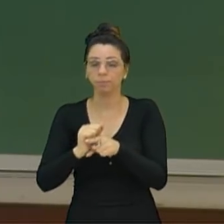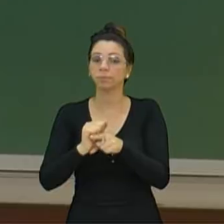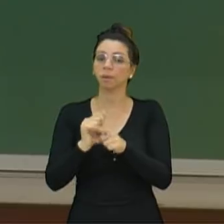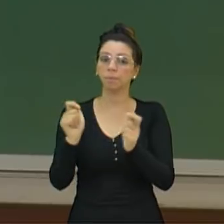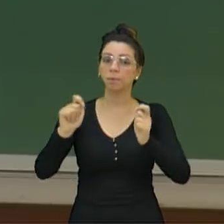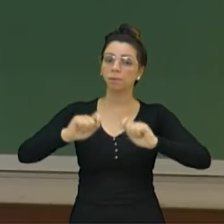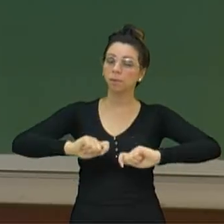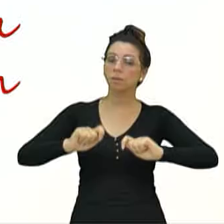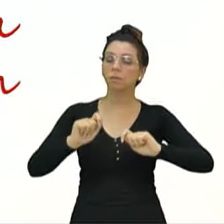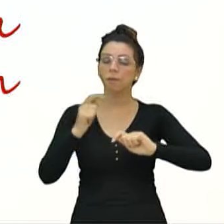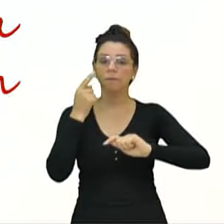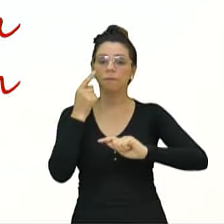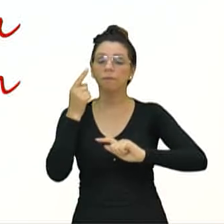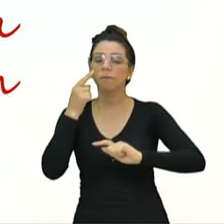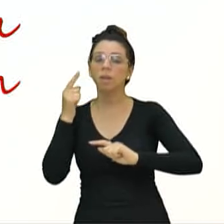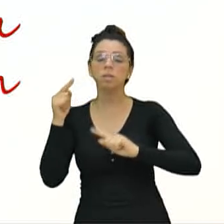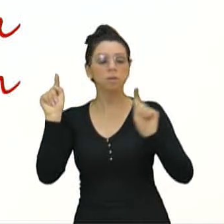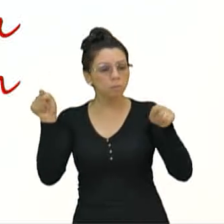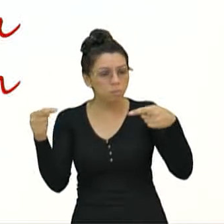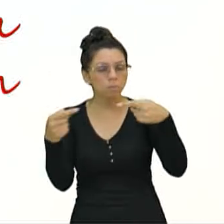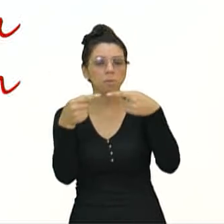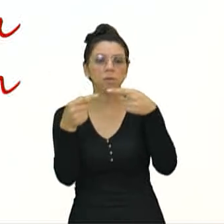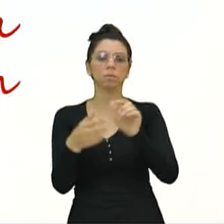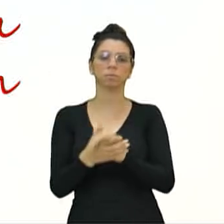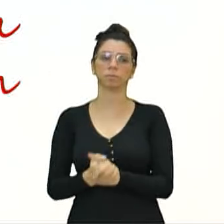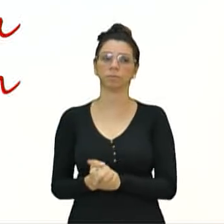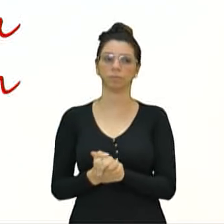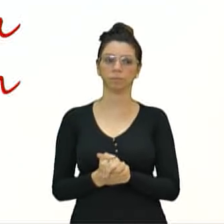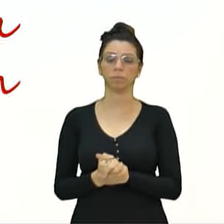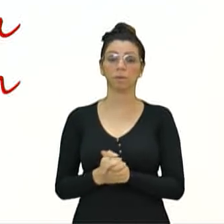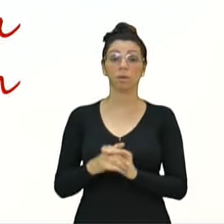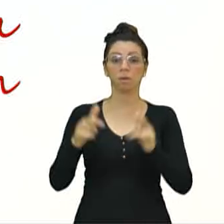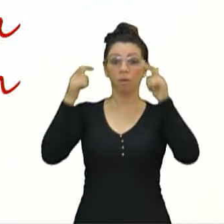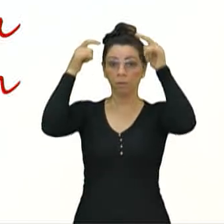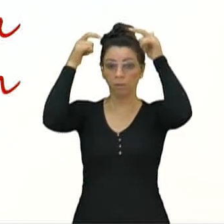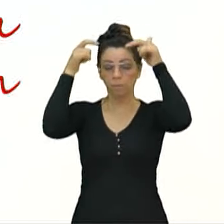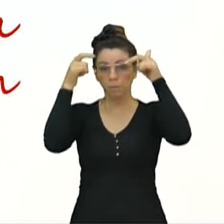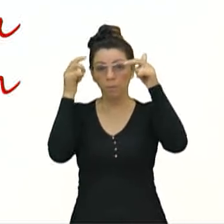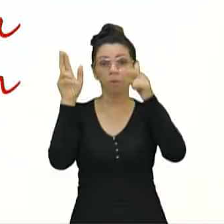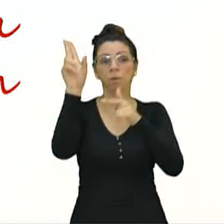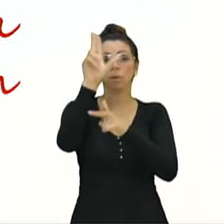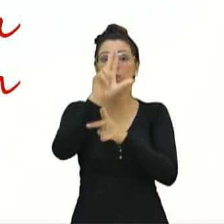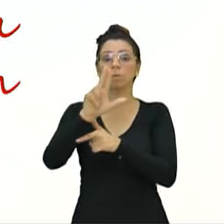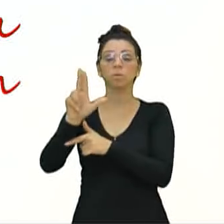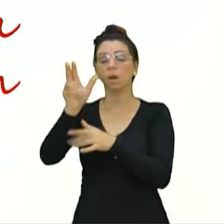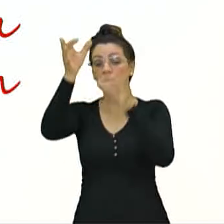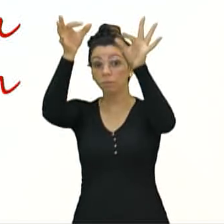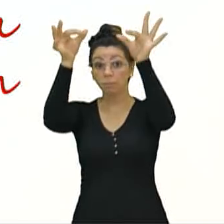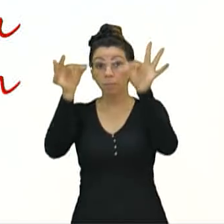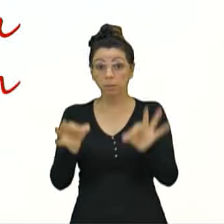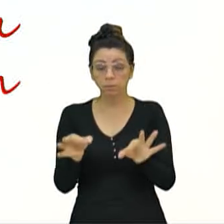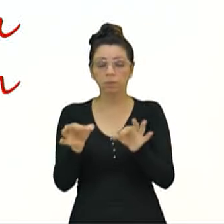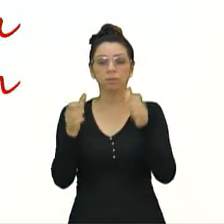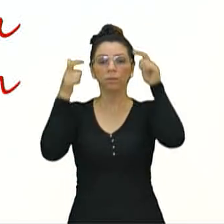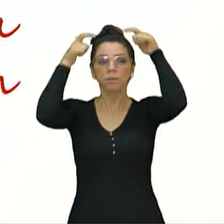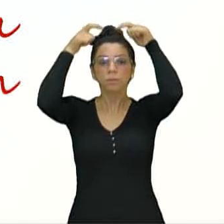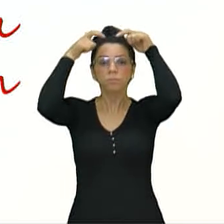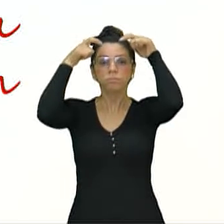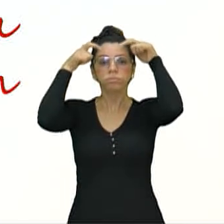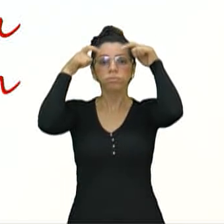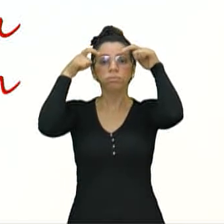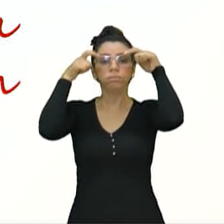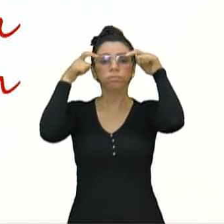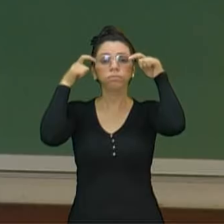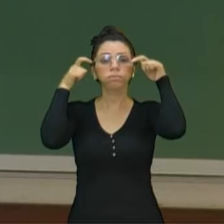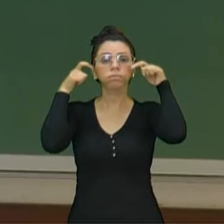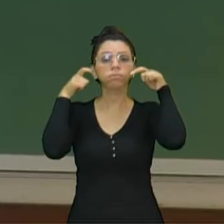correção. O capacete, quando utilizado corretamente, então tem que colocar totalmente sobre a cabeça, não é só pôr um